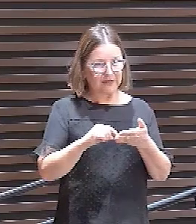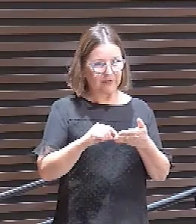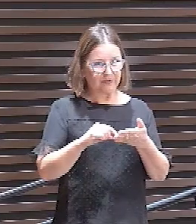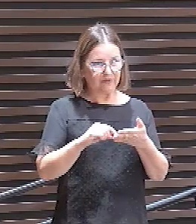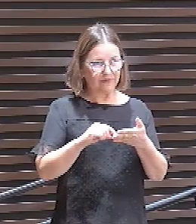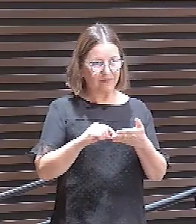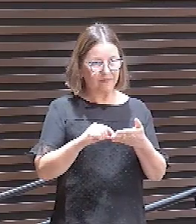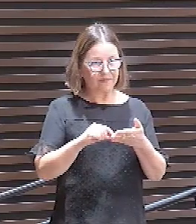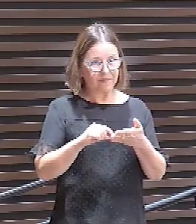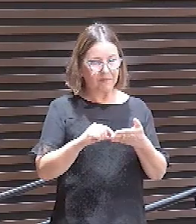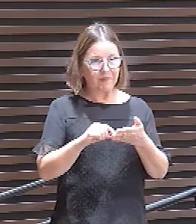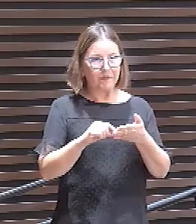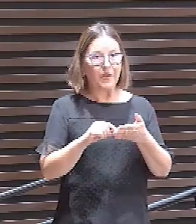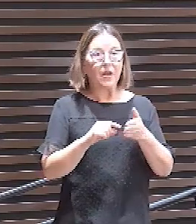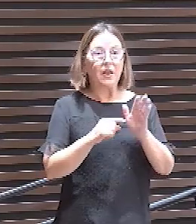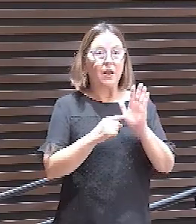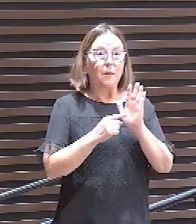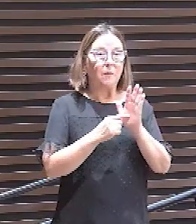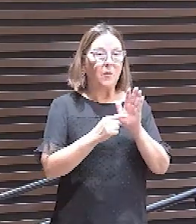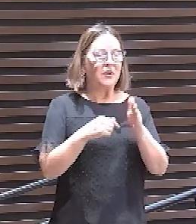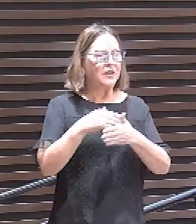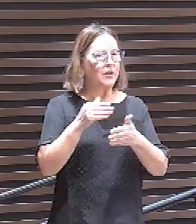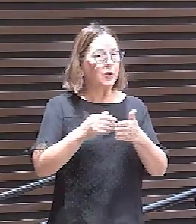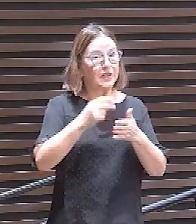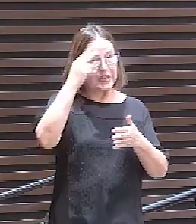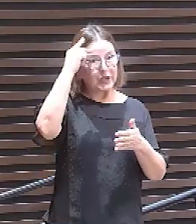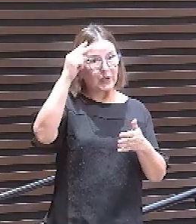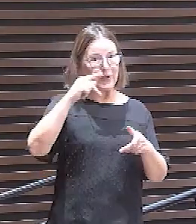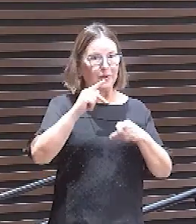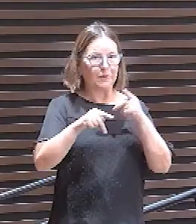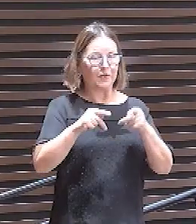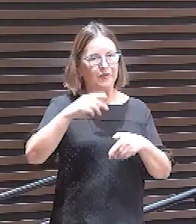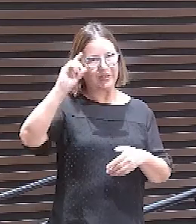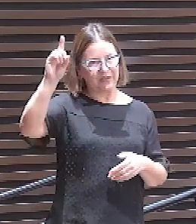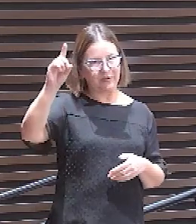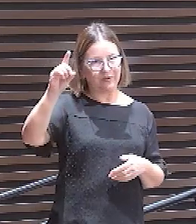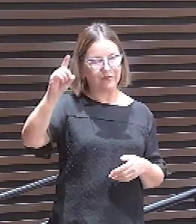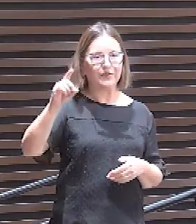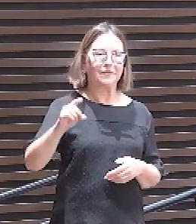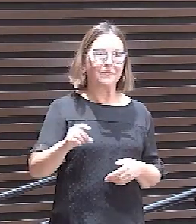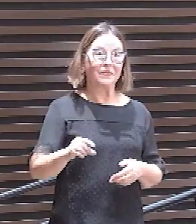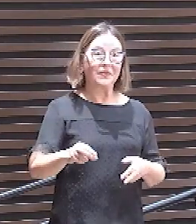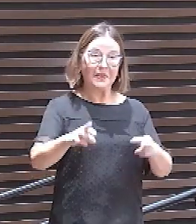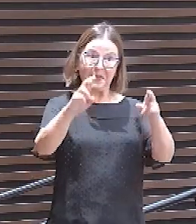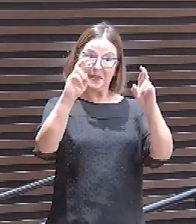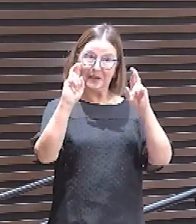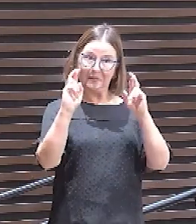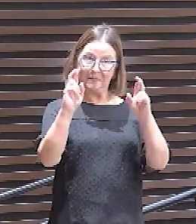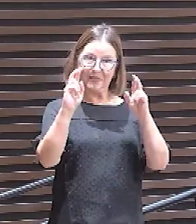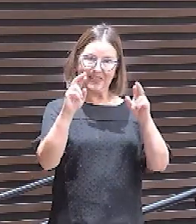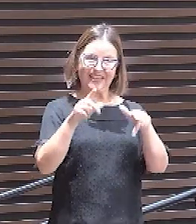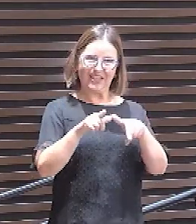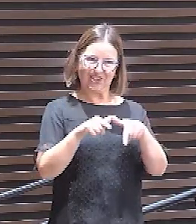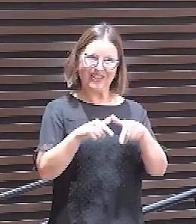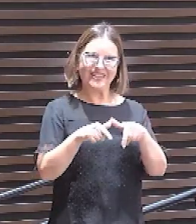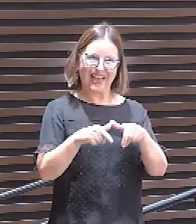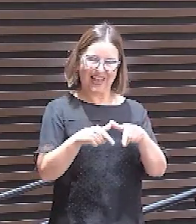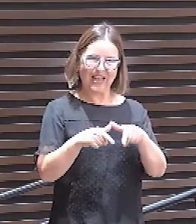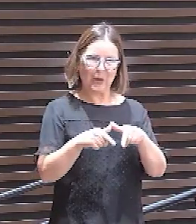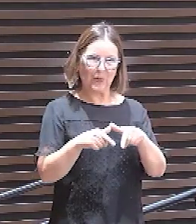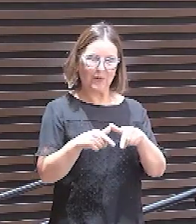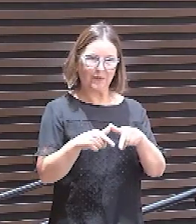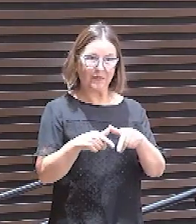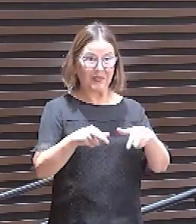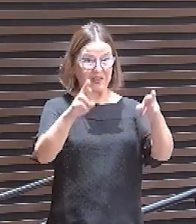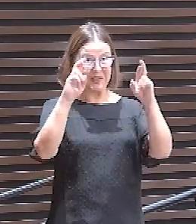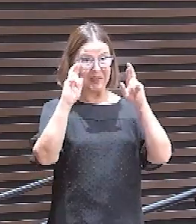de Deus. A esperança, na Bíblia, a esperança de Israel, a